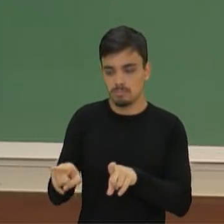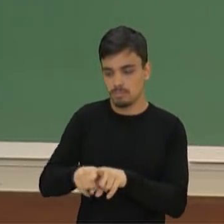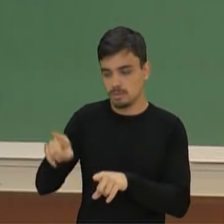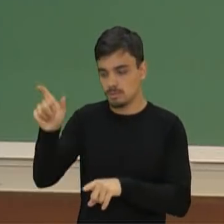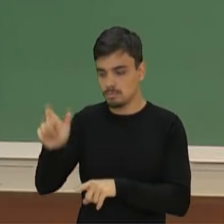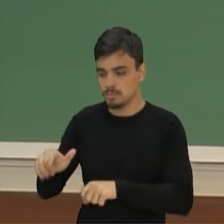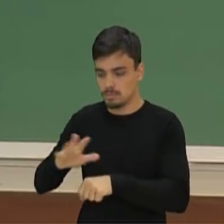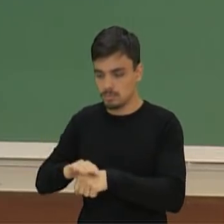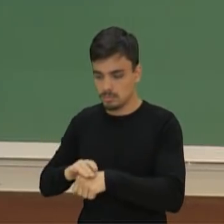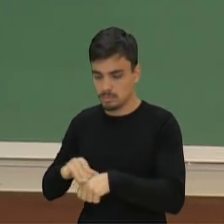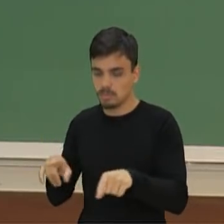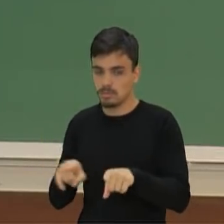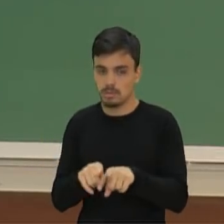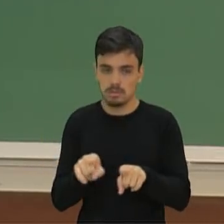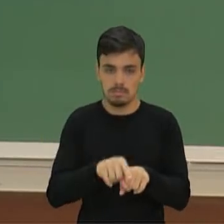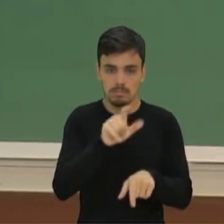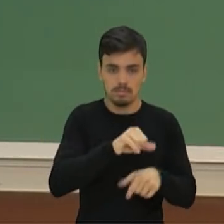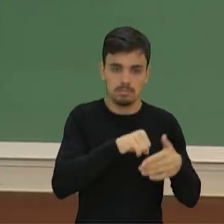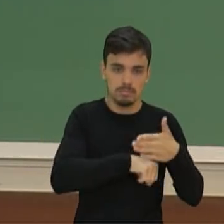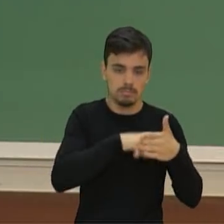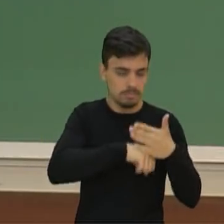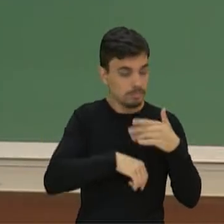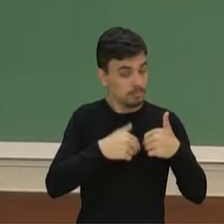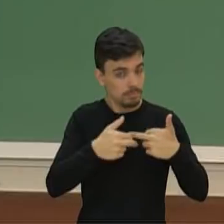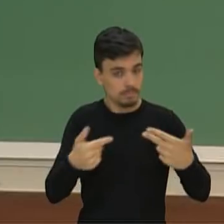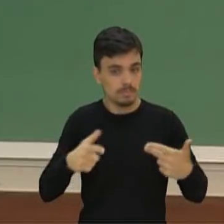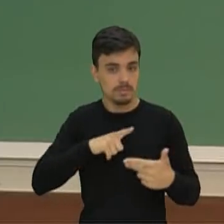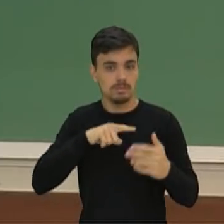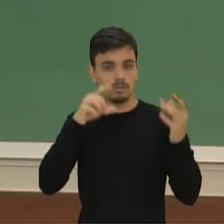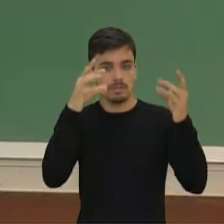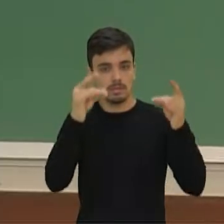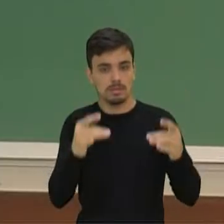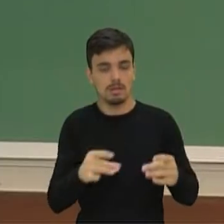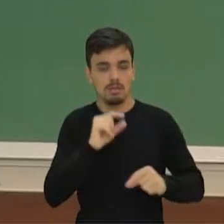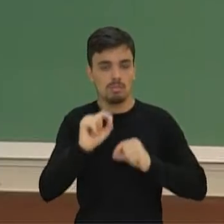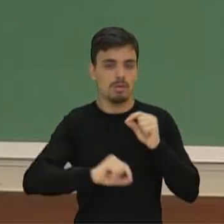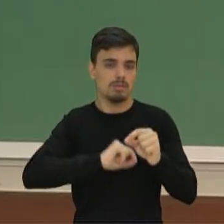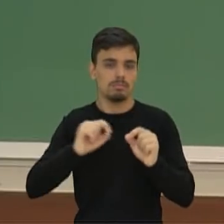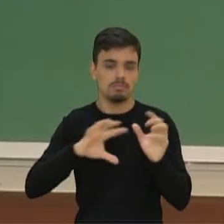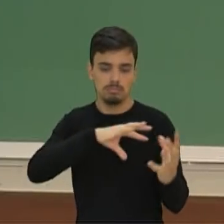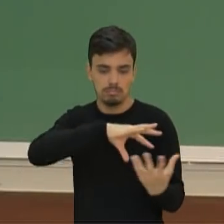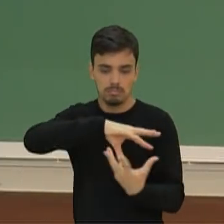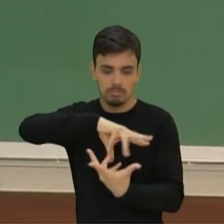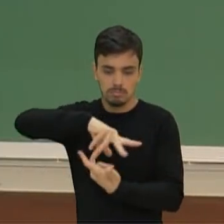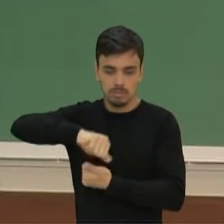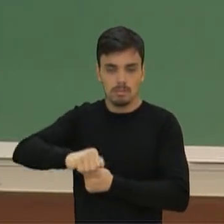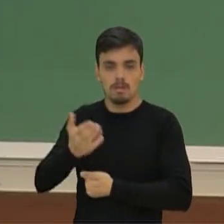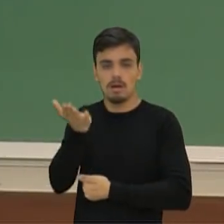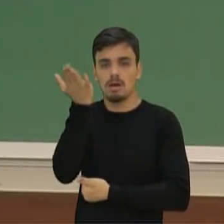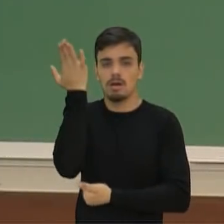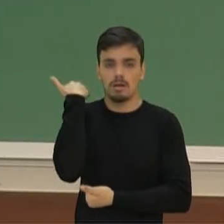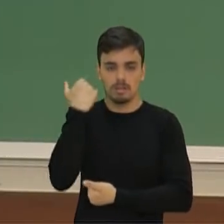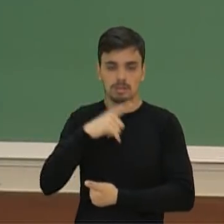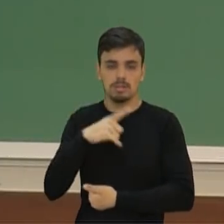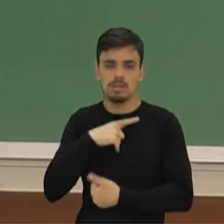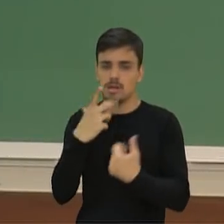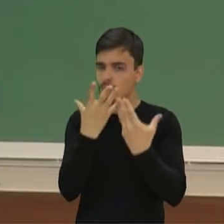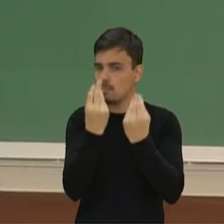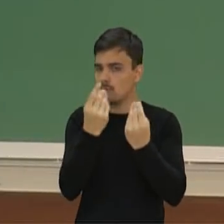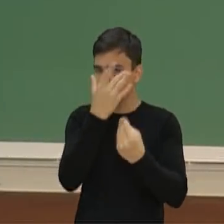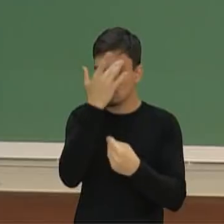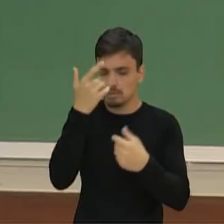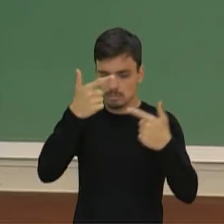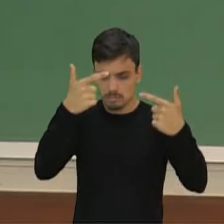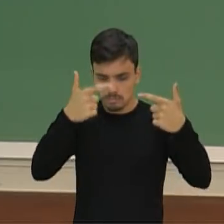soldados feridos em batalha. Mais um detalhe aqui, leve em consideração que no mundo antigo haviam muitas guerras. Muitas pessoas ali